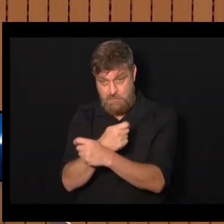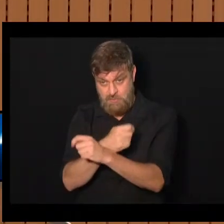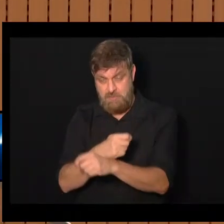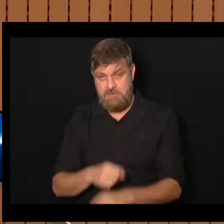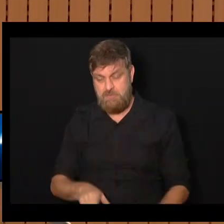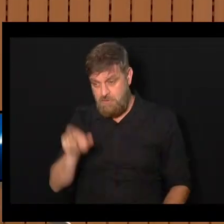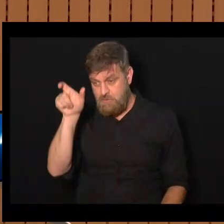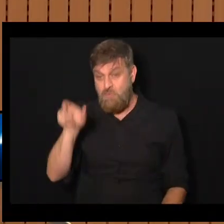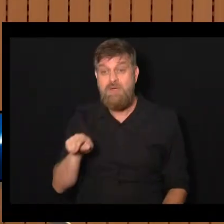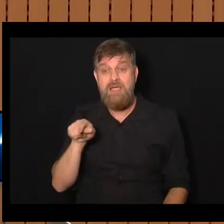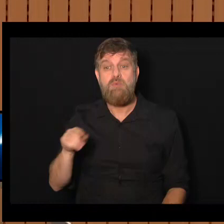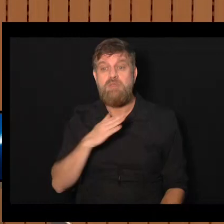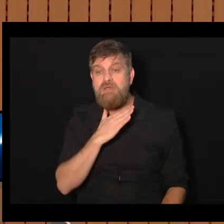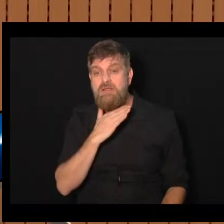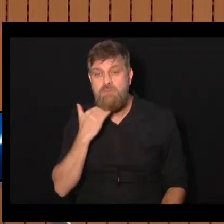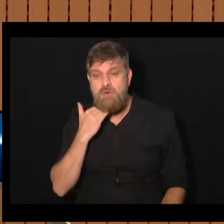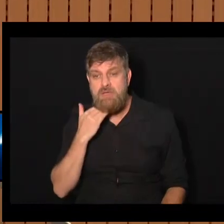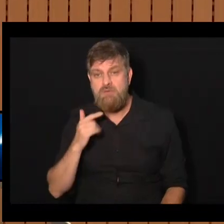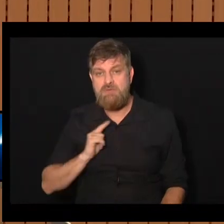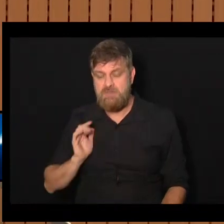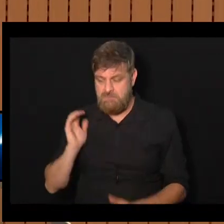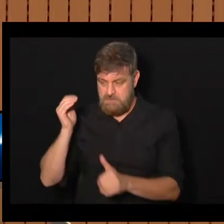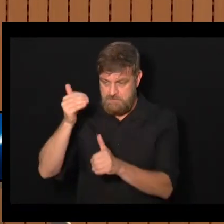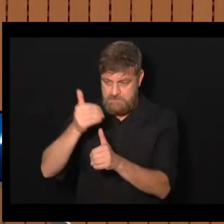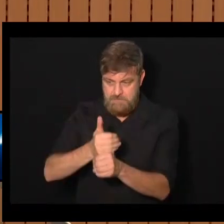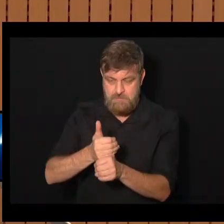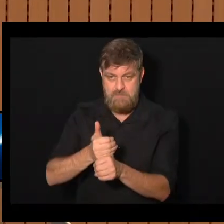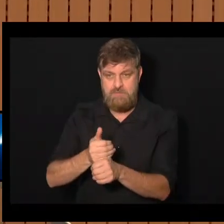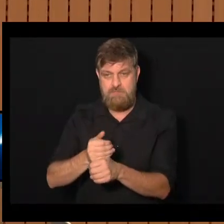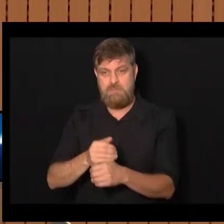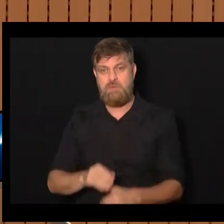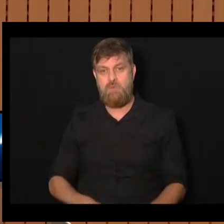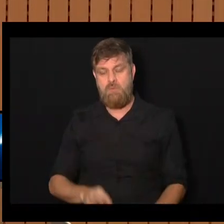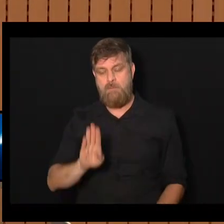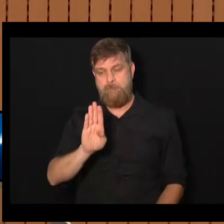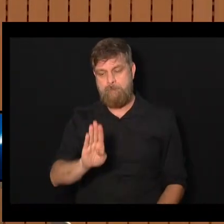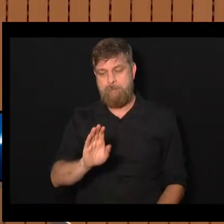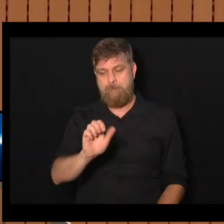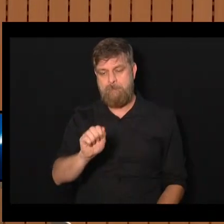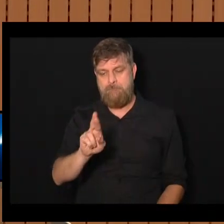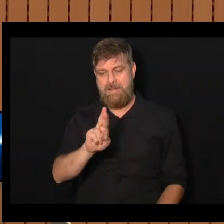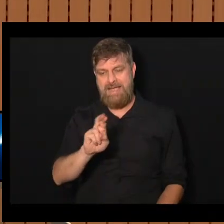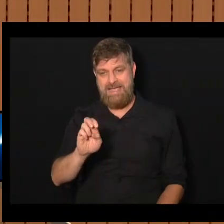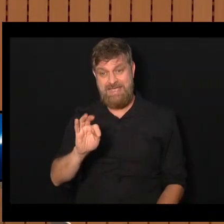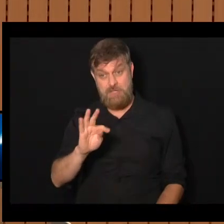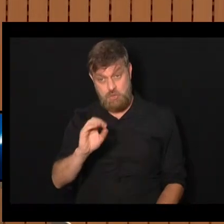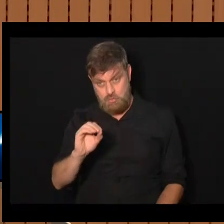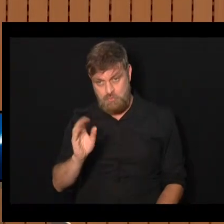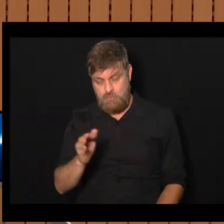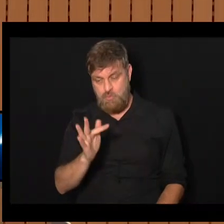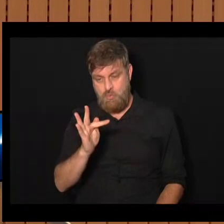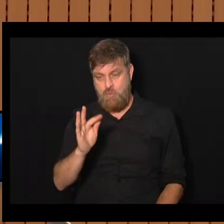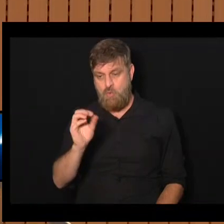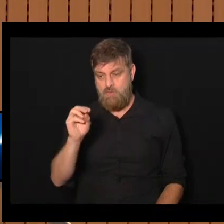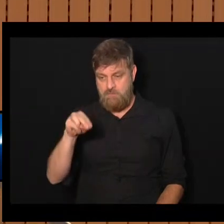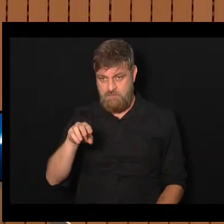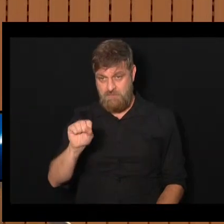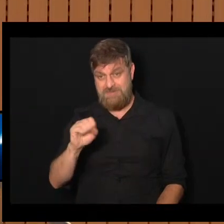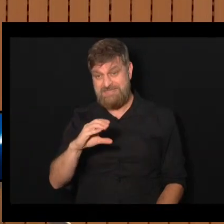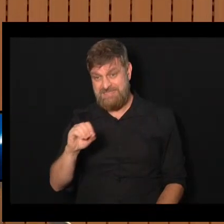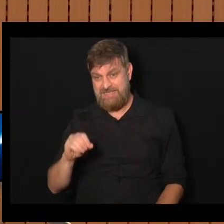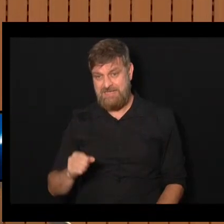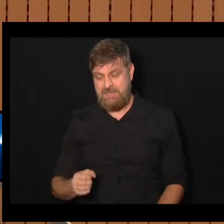Monsenhor faleceu, o sucessor Benedito José Barreto Fonseca manteve Trevisan